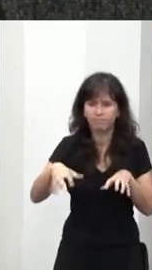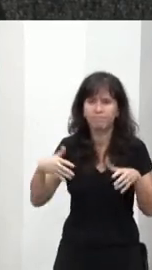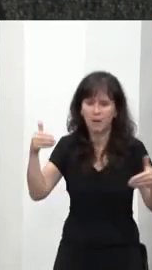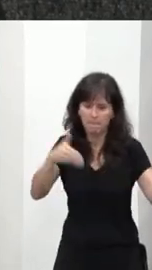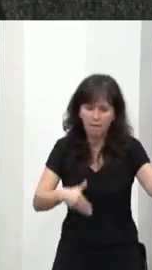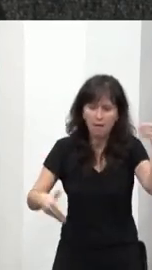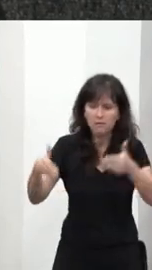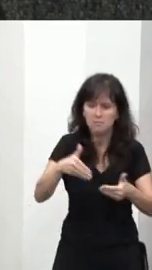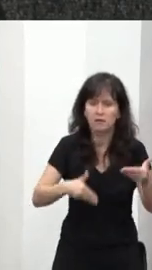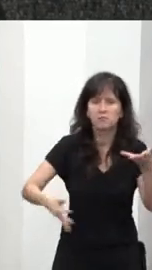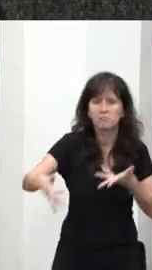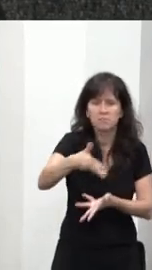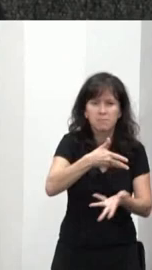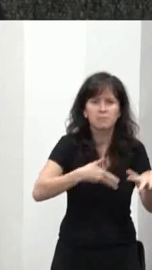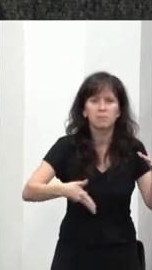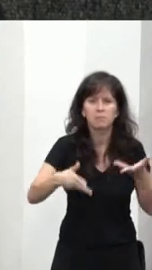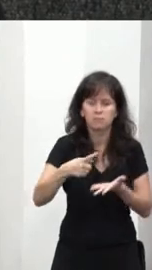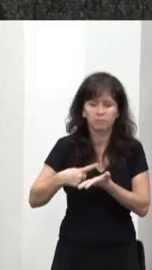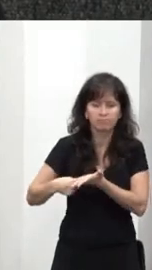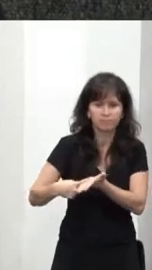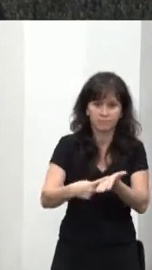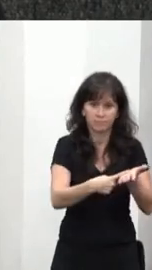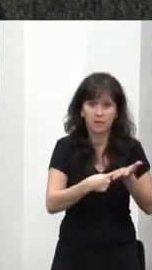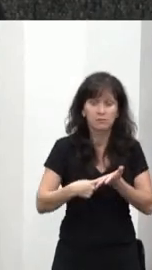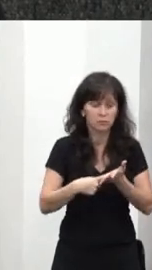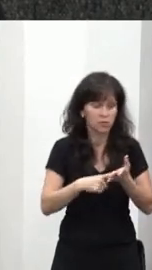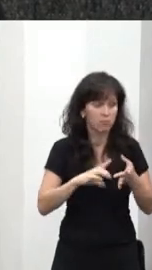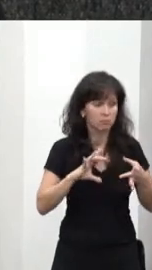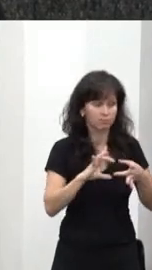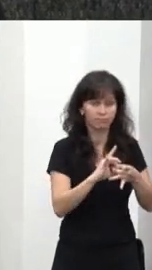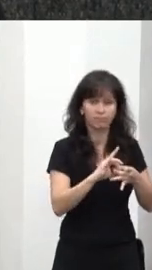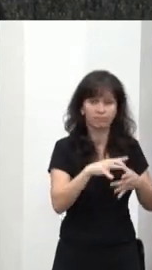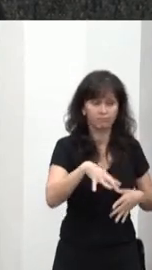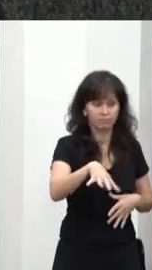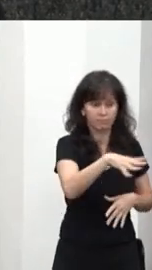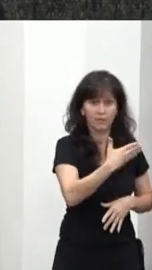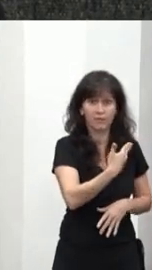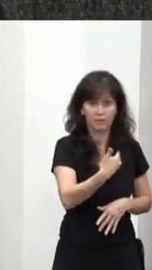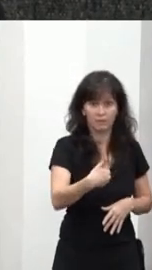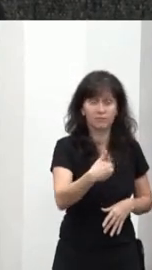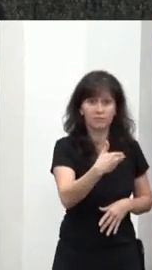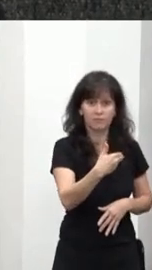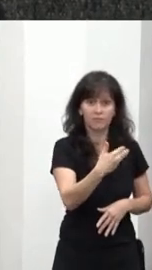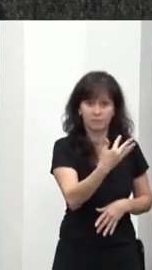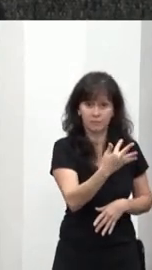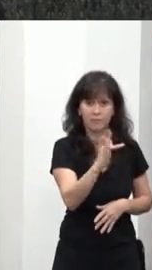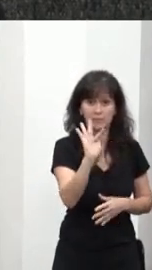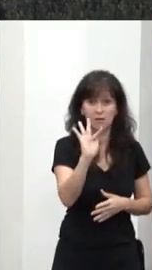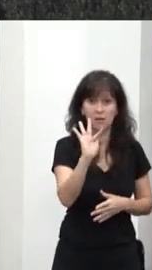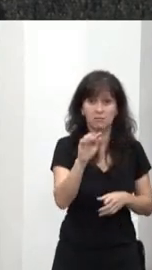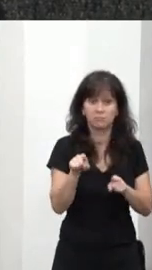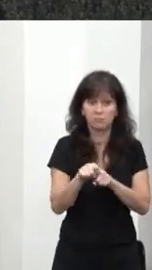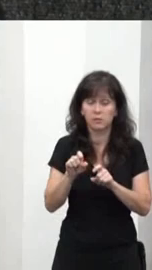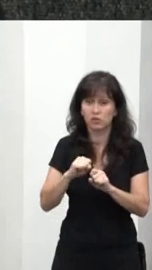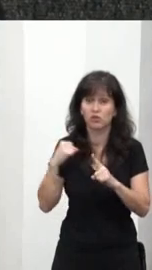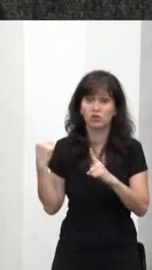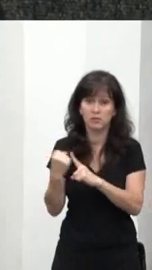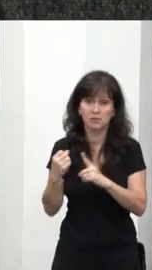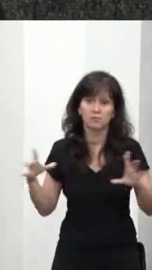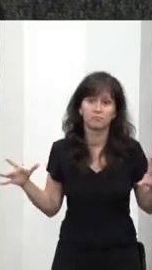em relação à pactuação entre entes da Federação e a sociedade civil desejamos